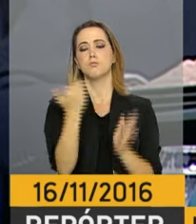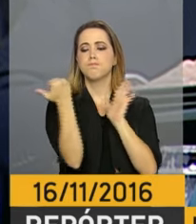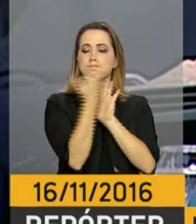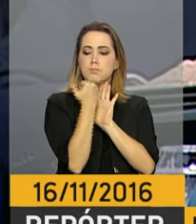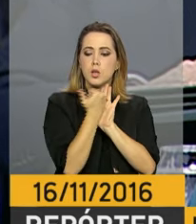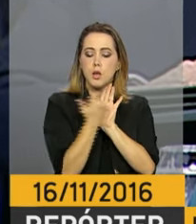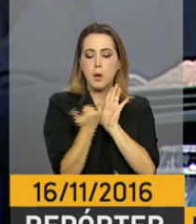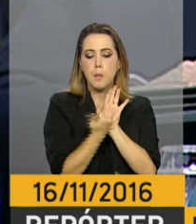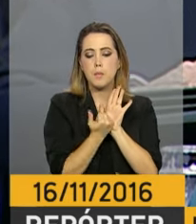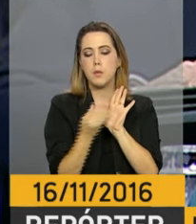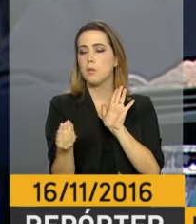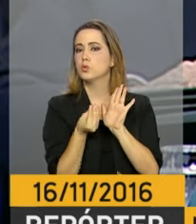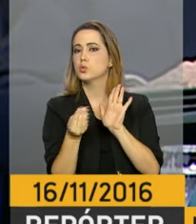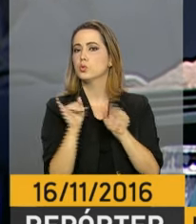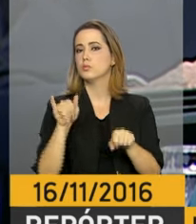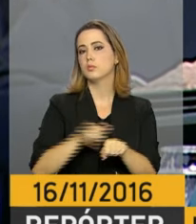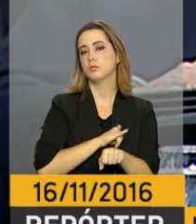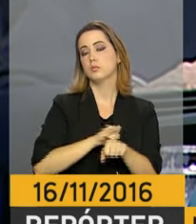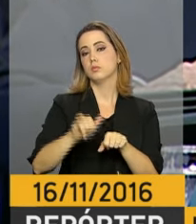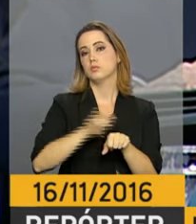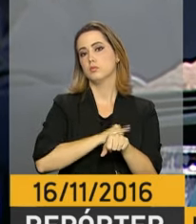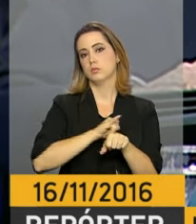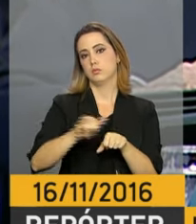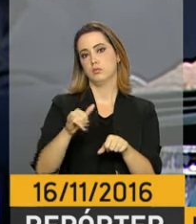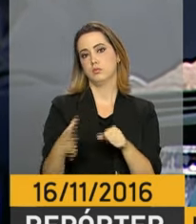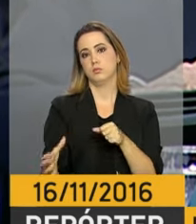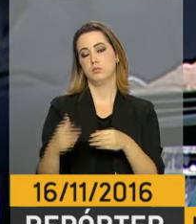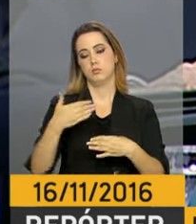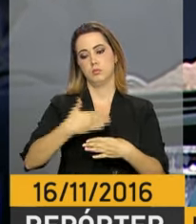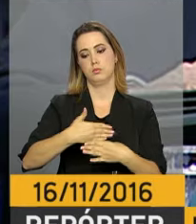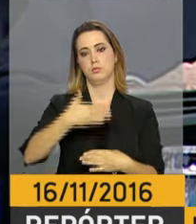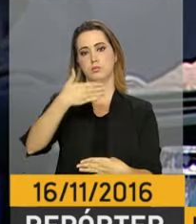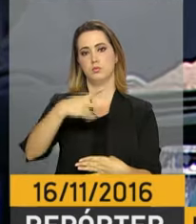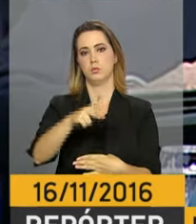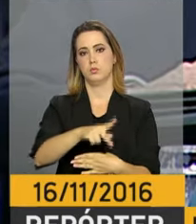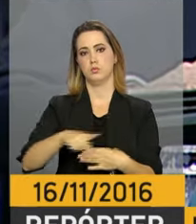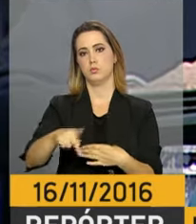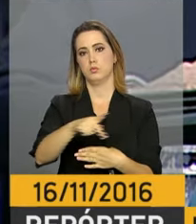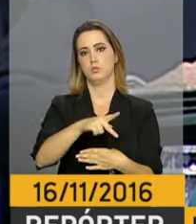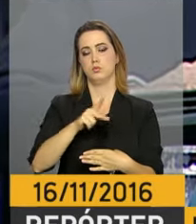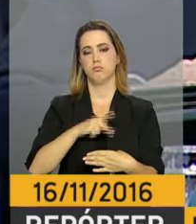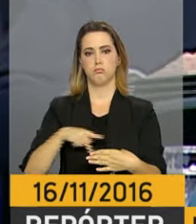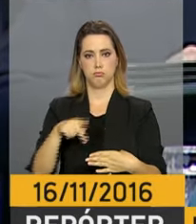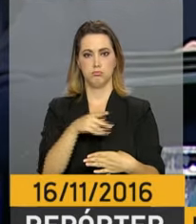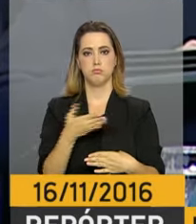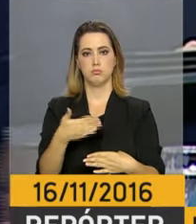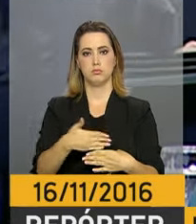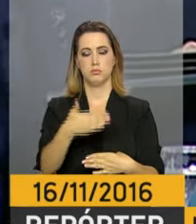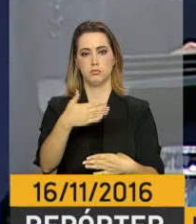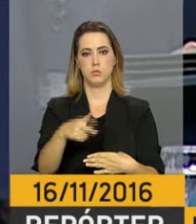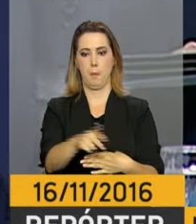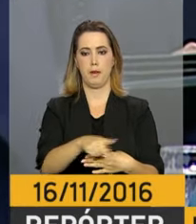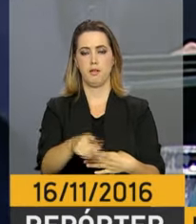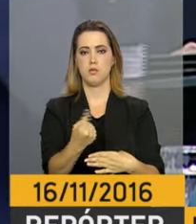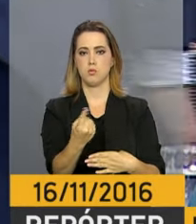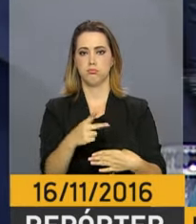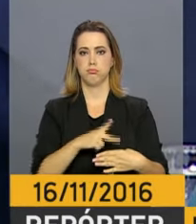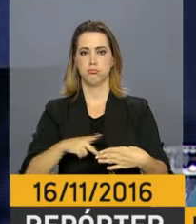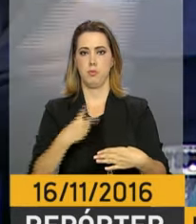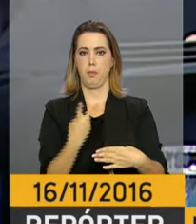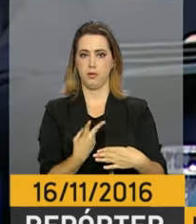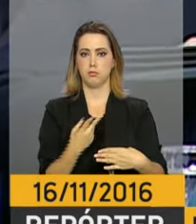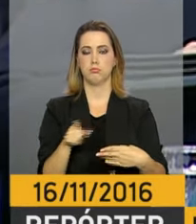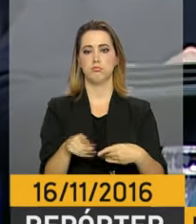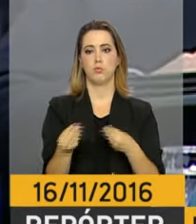plano estratégico eh de fronteiras e digo isto porque historicamente ir e vir em